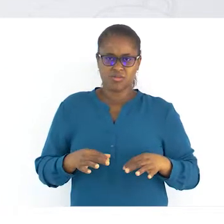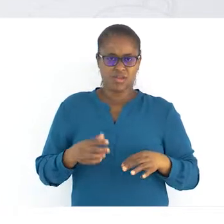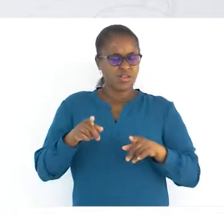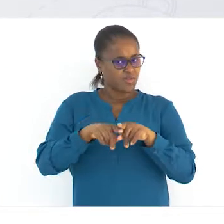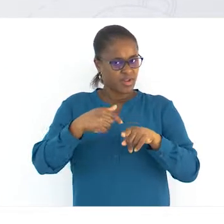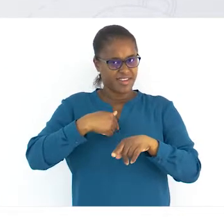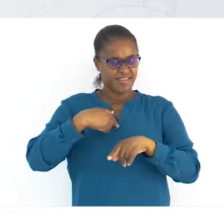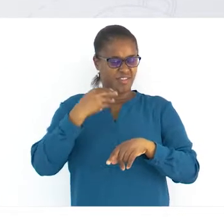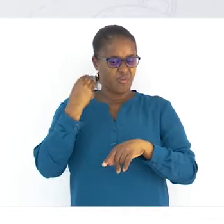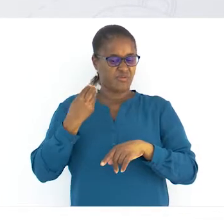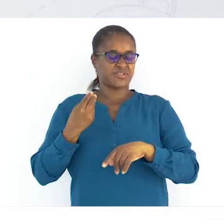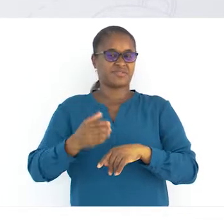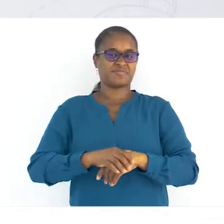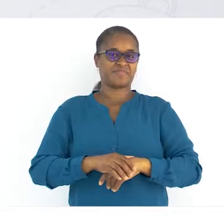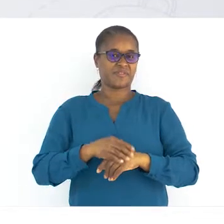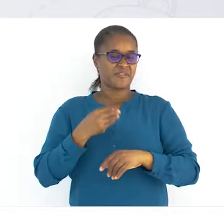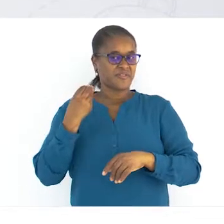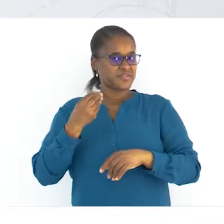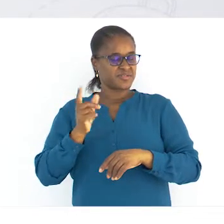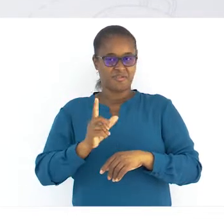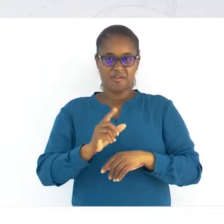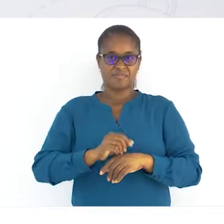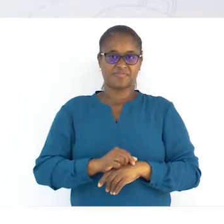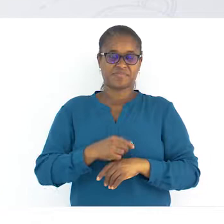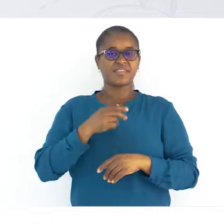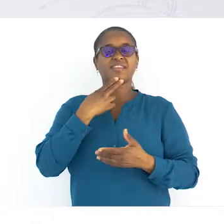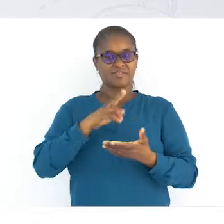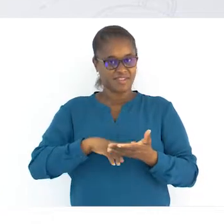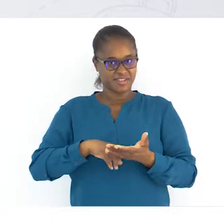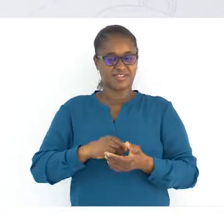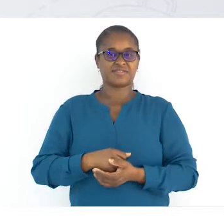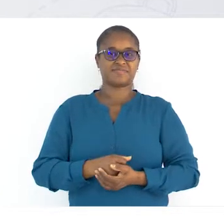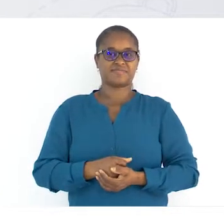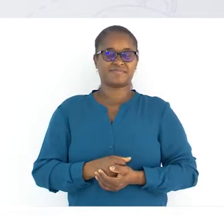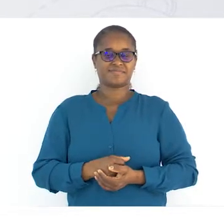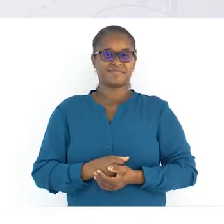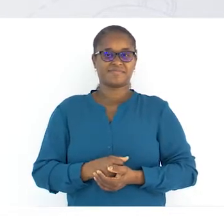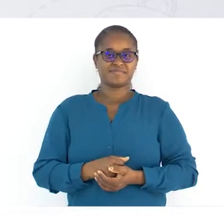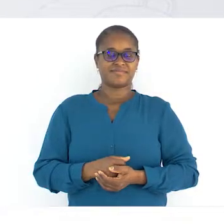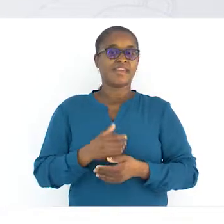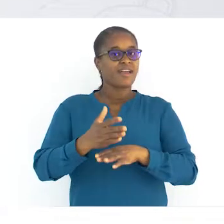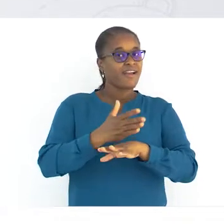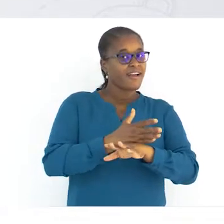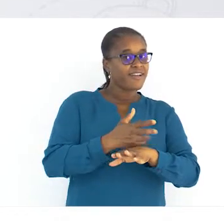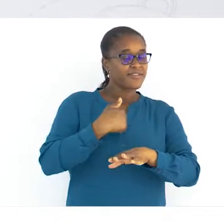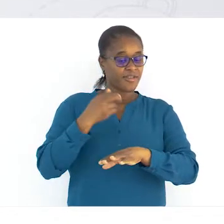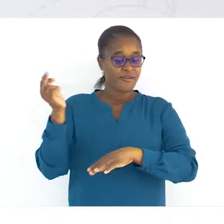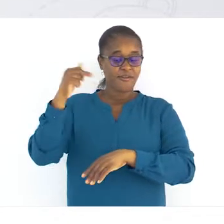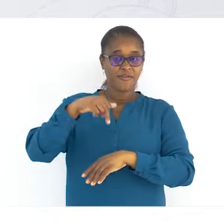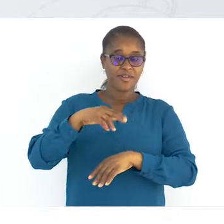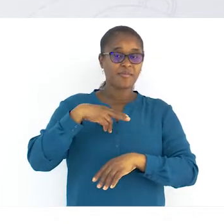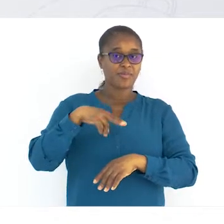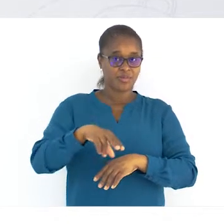Que convencido. Convencido não, realista. Antes de vir para